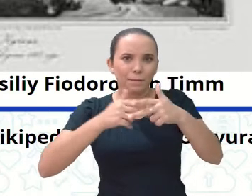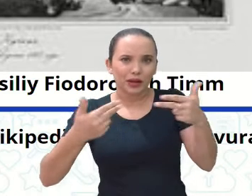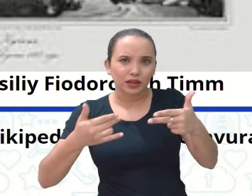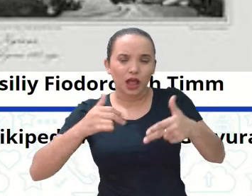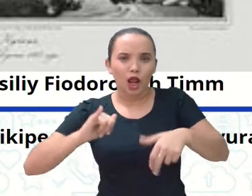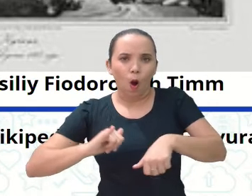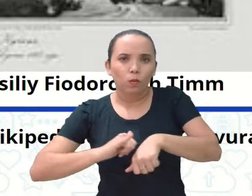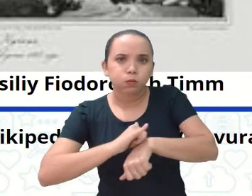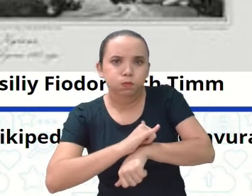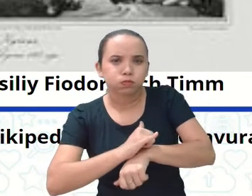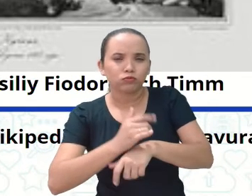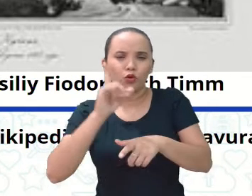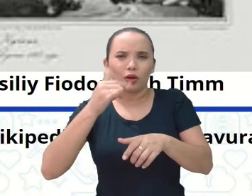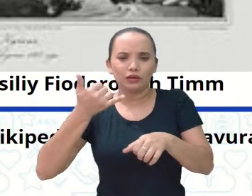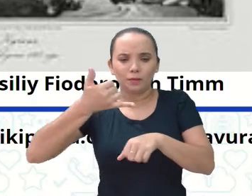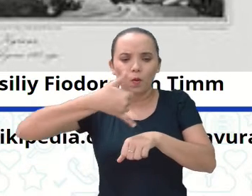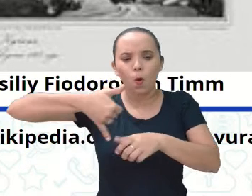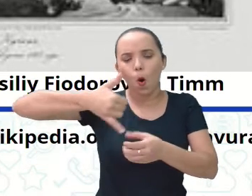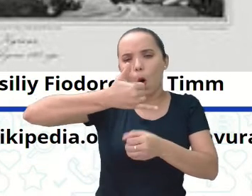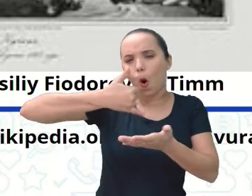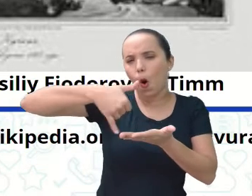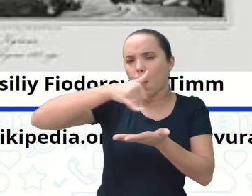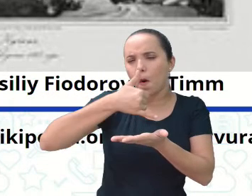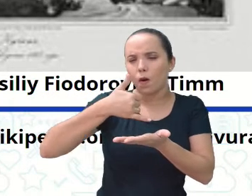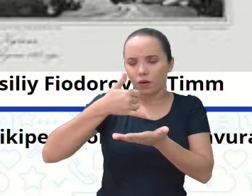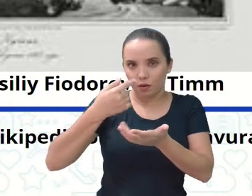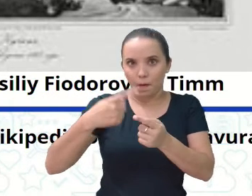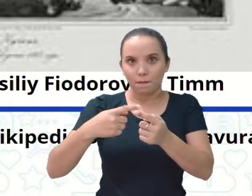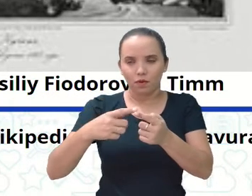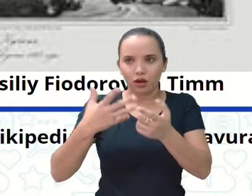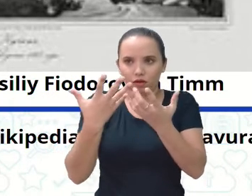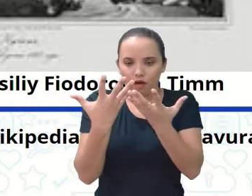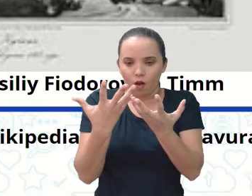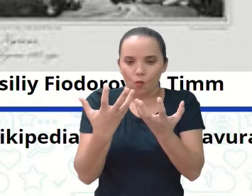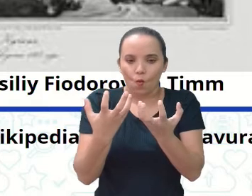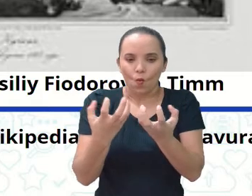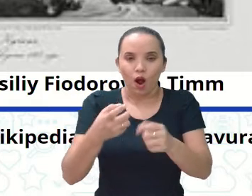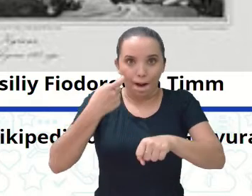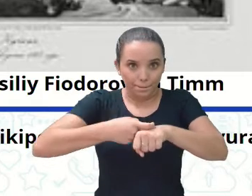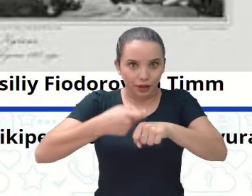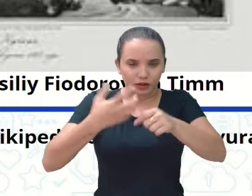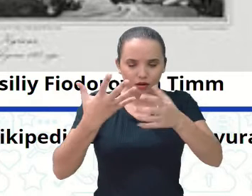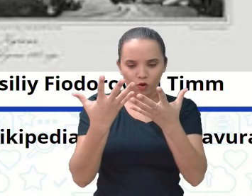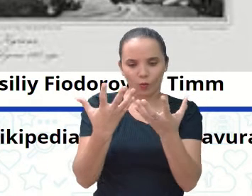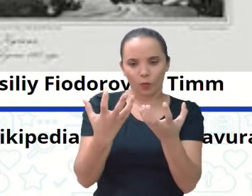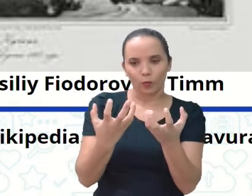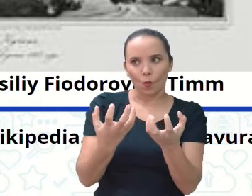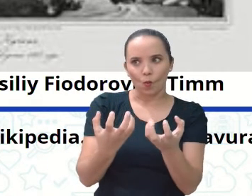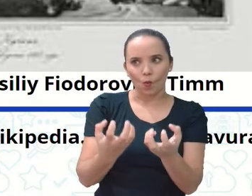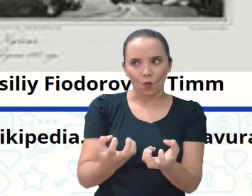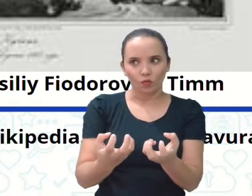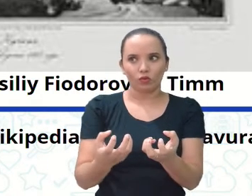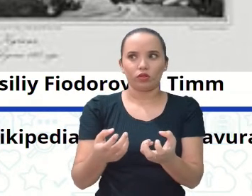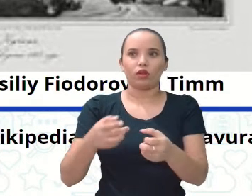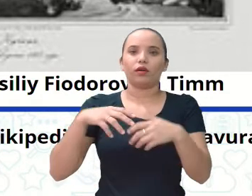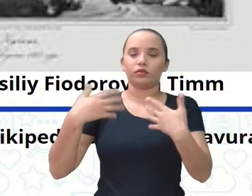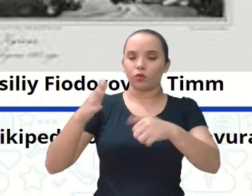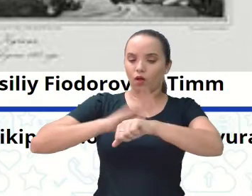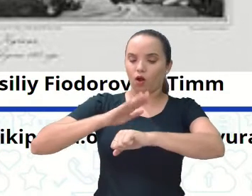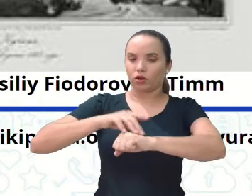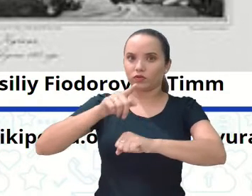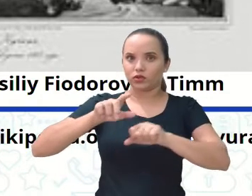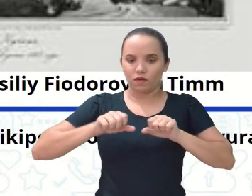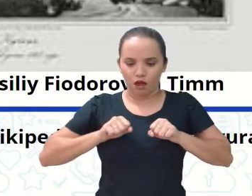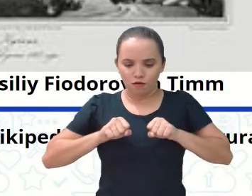ele vai aderir na pedra. Ele aderindo na pedra, quando você vai prensar, né?